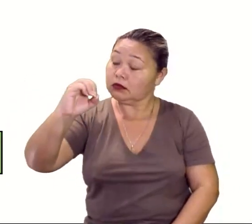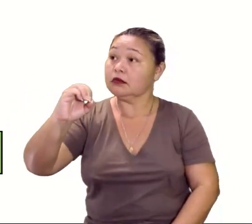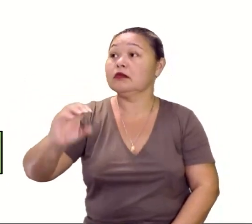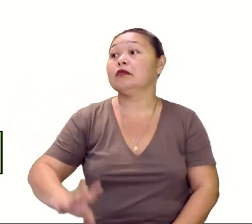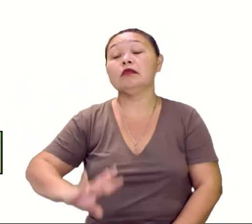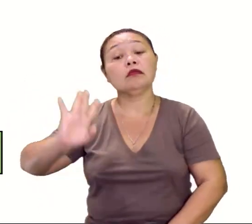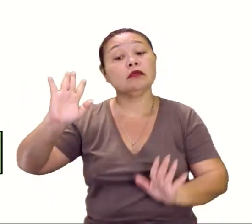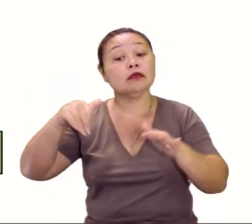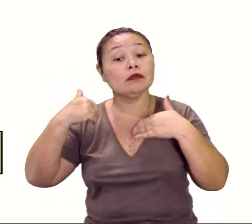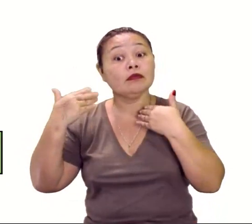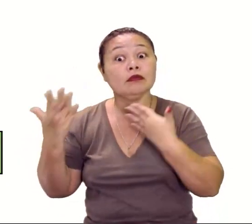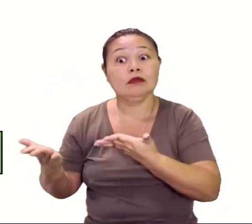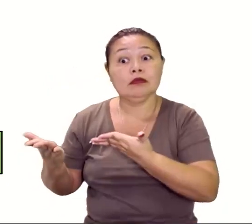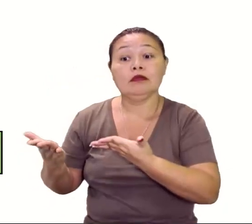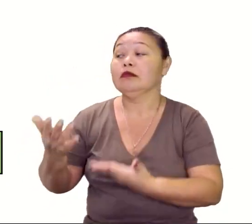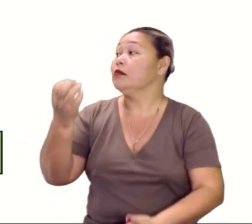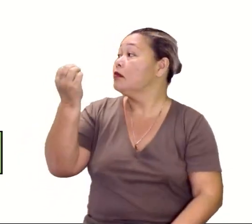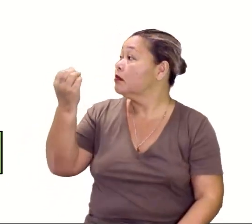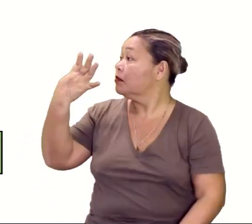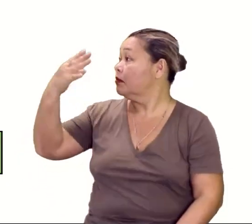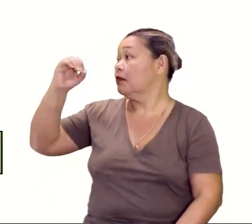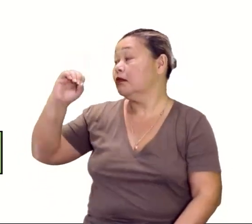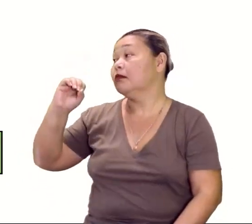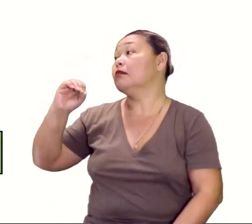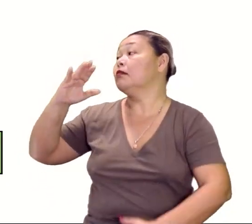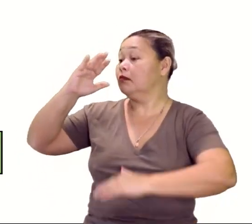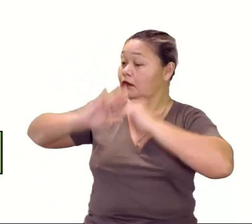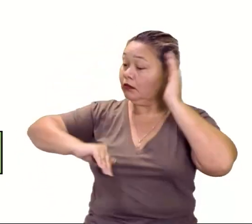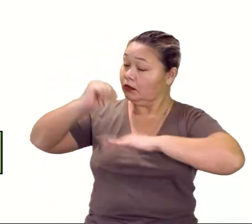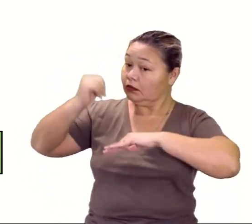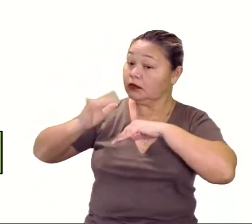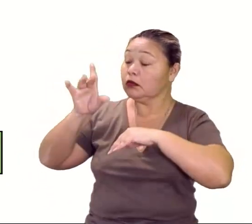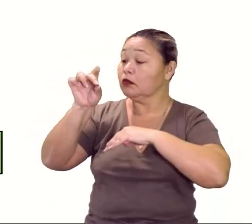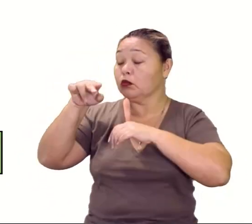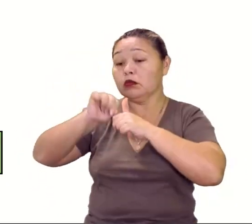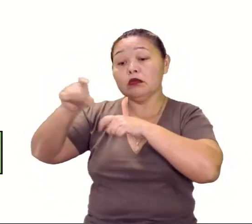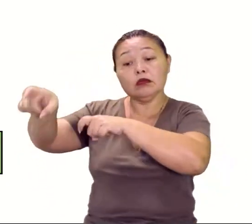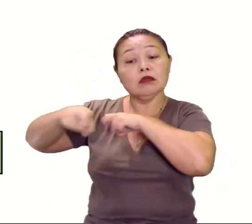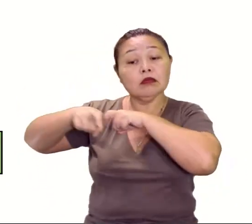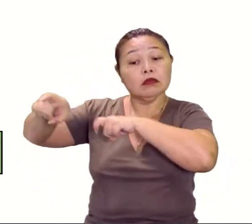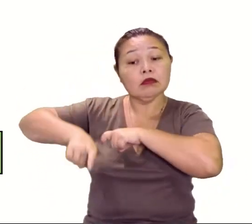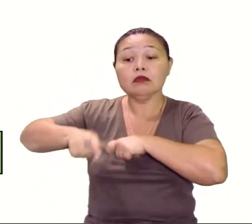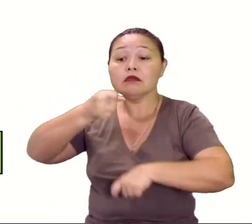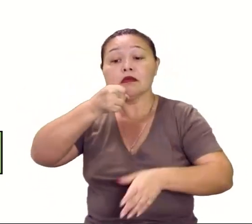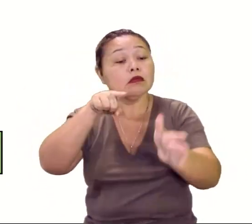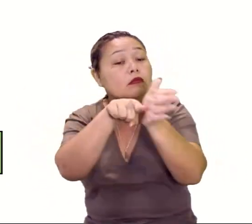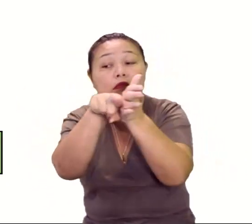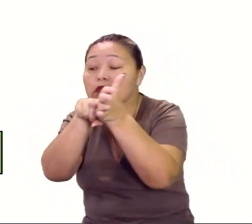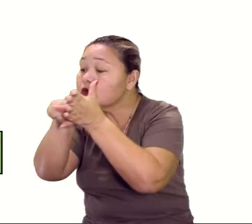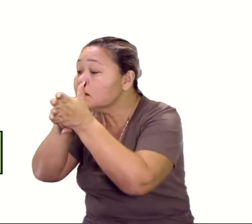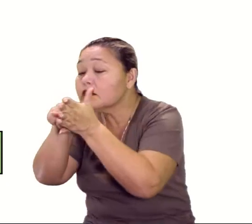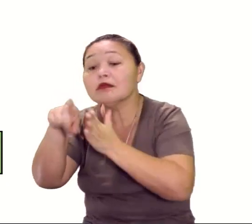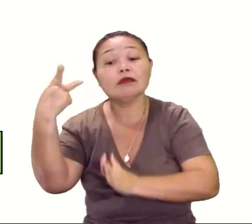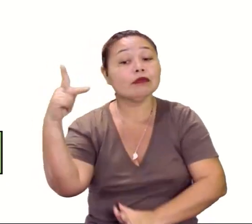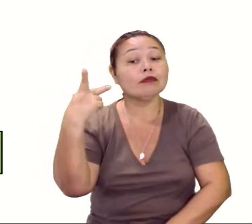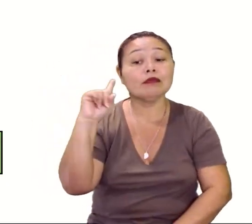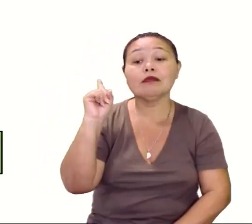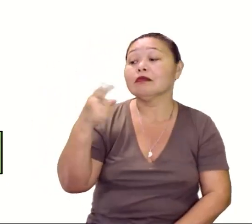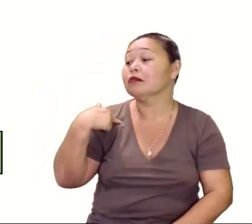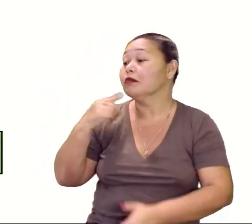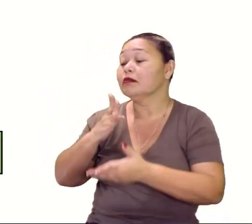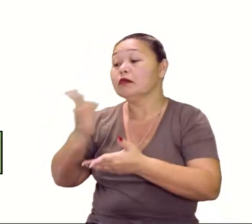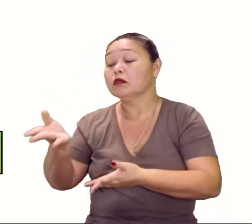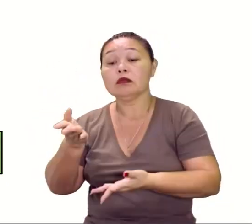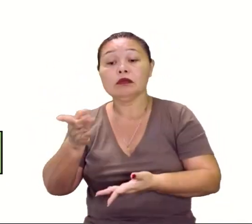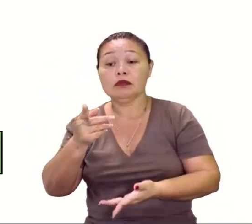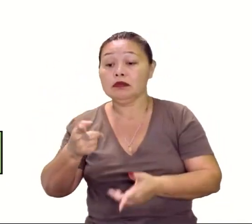640. Então, 640 agricultores foram consultados nessa pesquisa sobre a produção